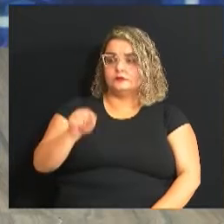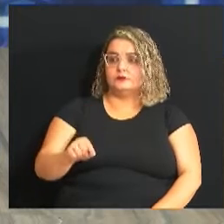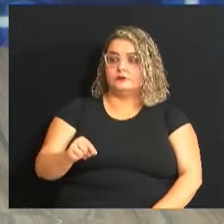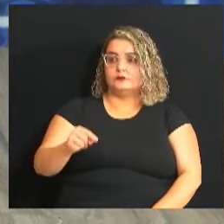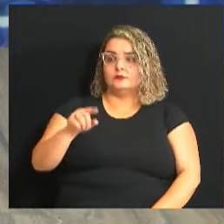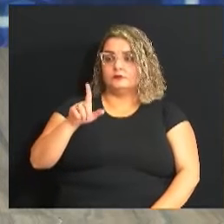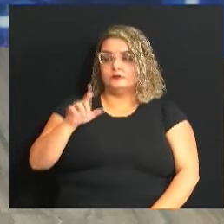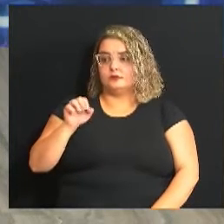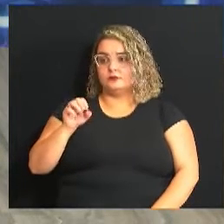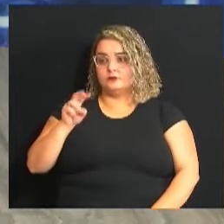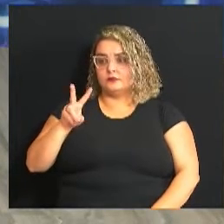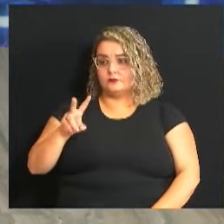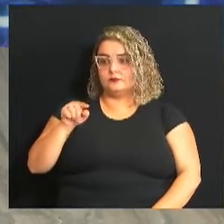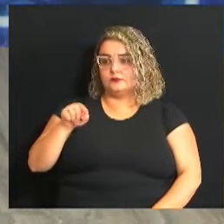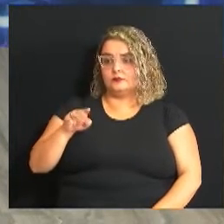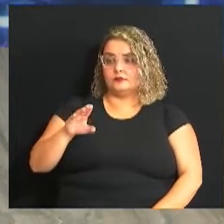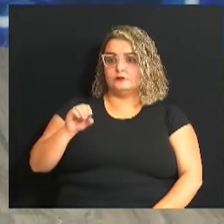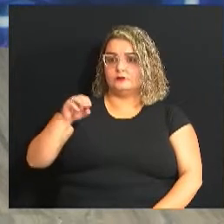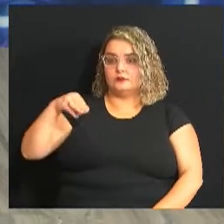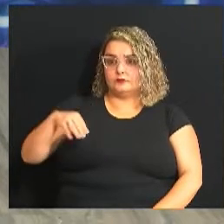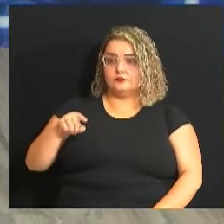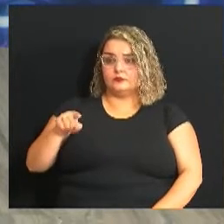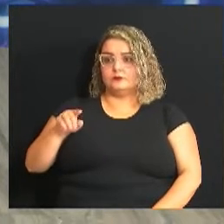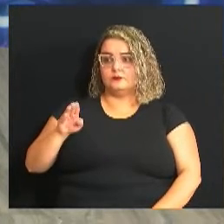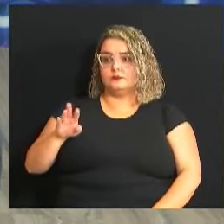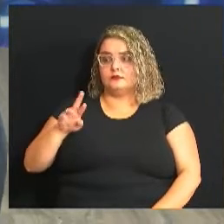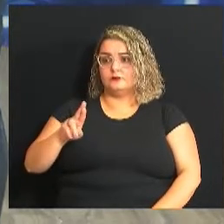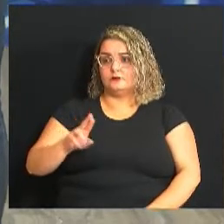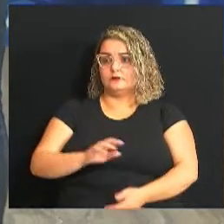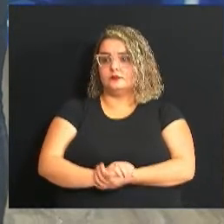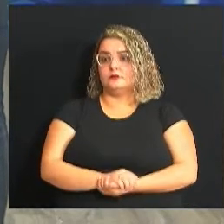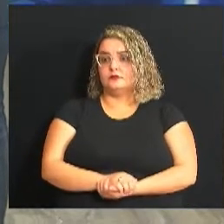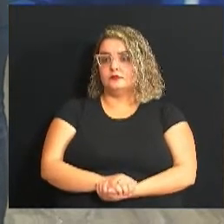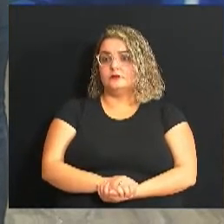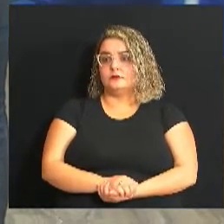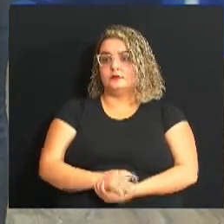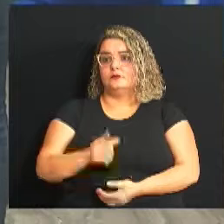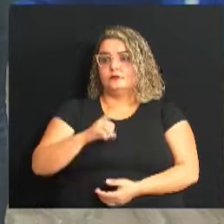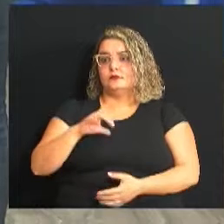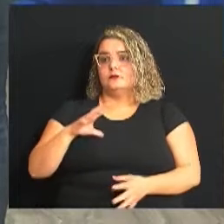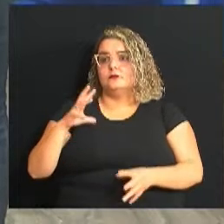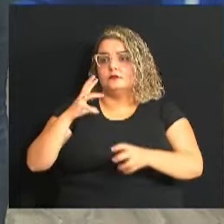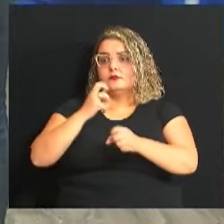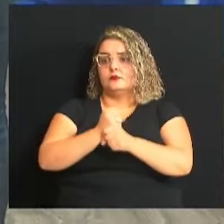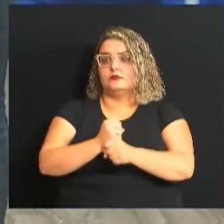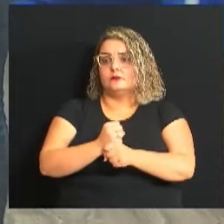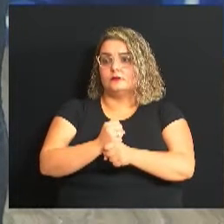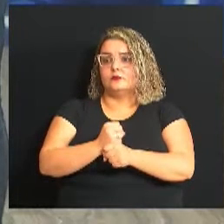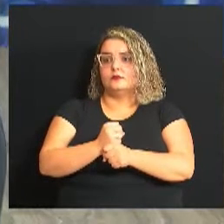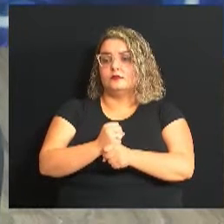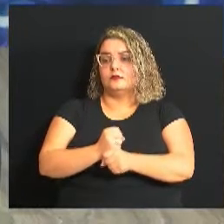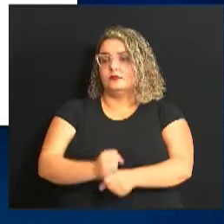vacina.campinas.sp.gov.br, é onde você fica sabendo essas informações. E a gente tem um total aqui, vou pedir para nós, olha,